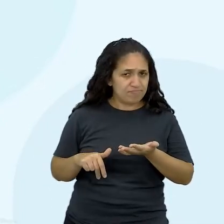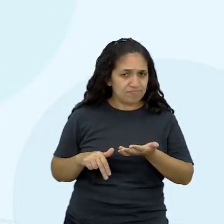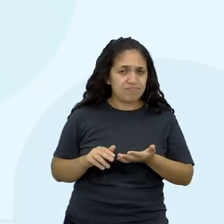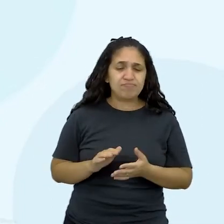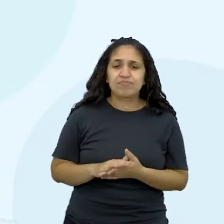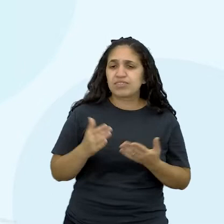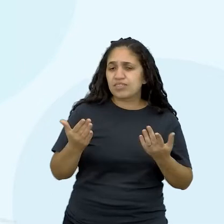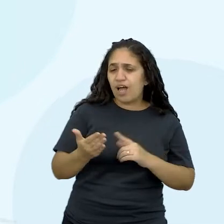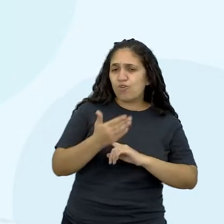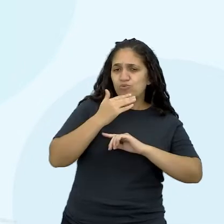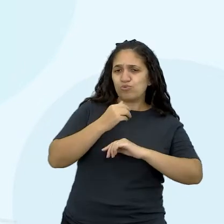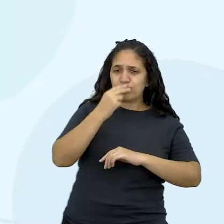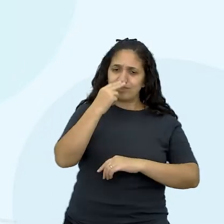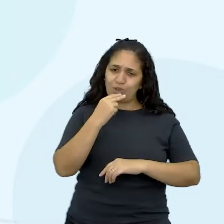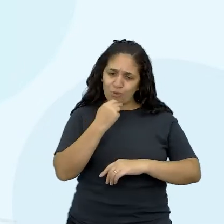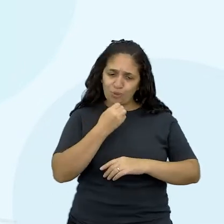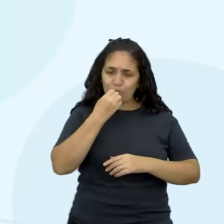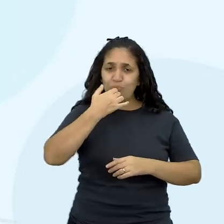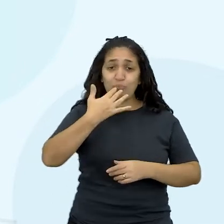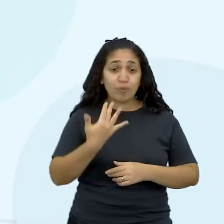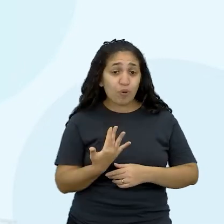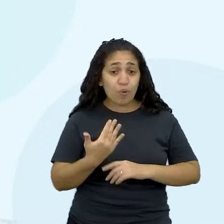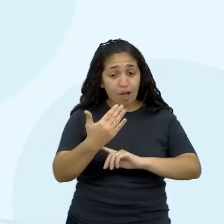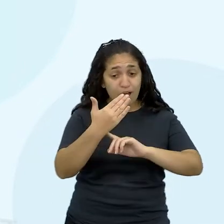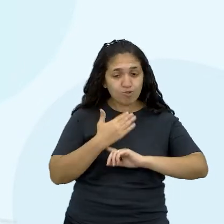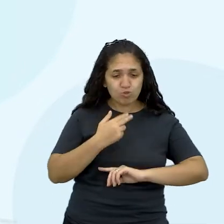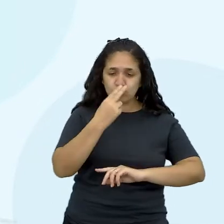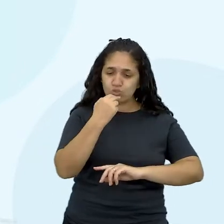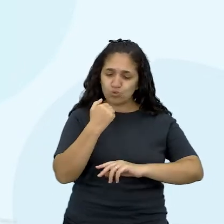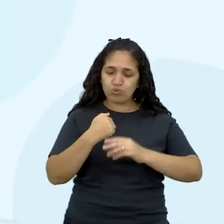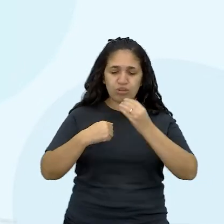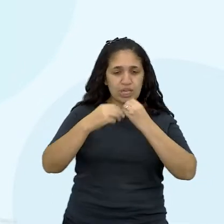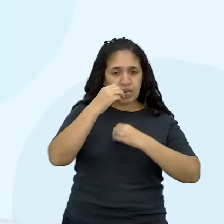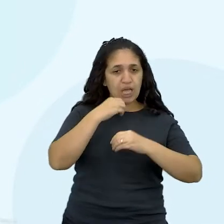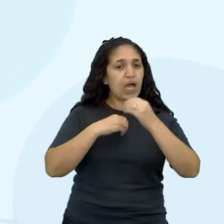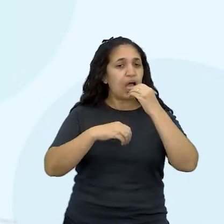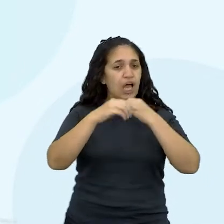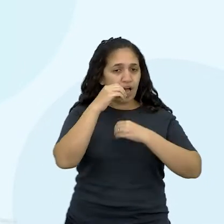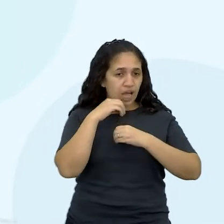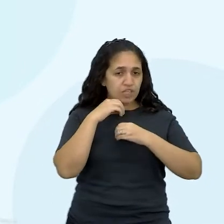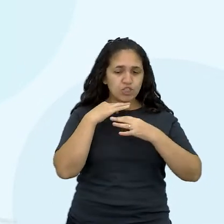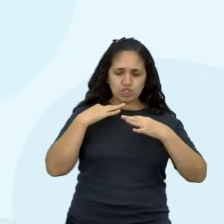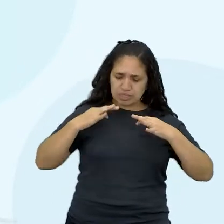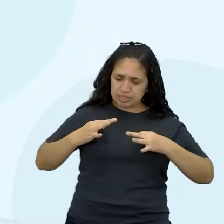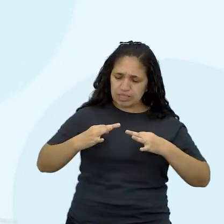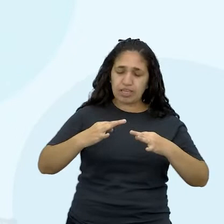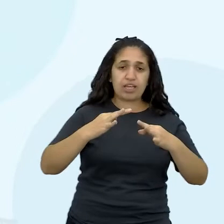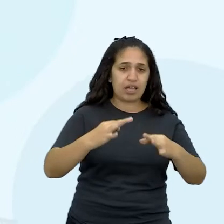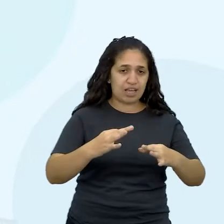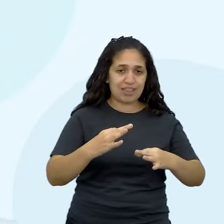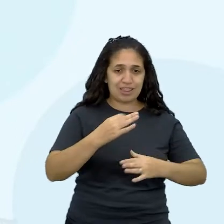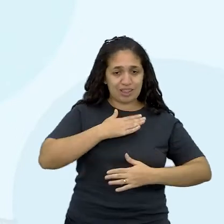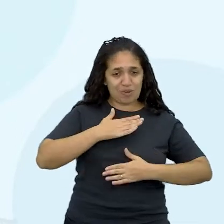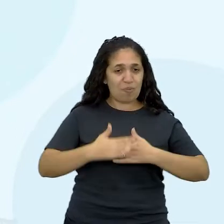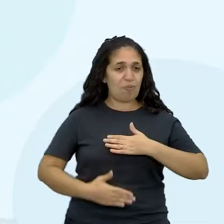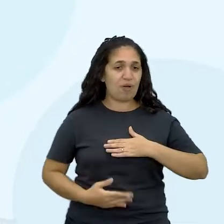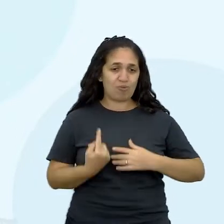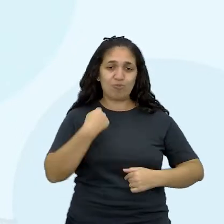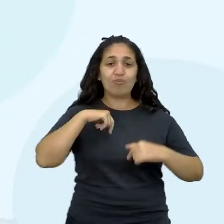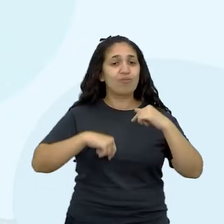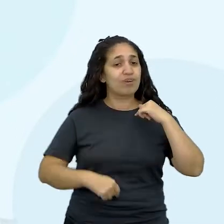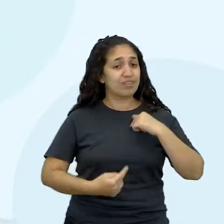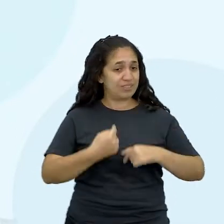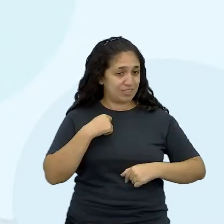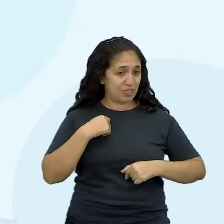essa boa nutrição, faz com que eu tenha nutrientes mais adequados para o meu organismo, para que